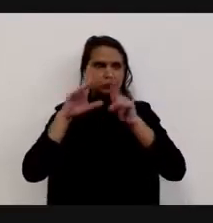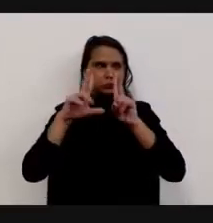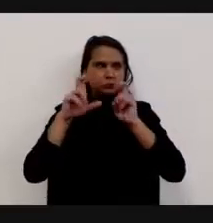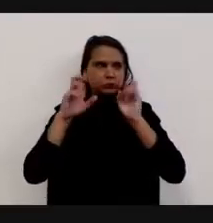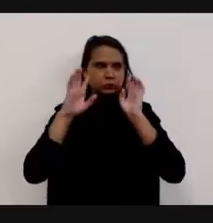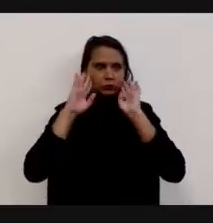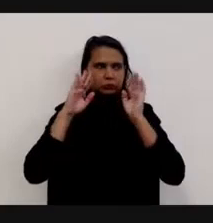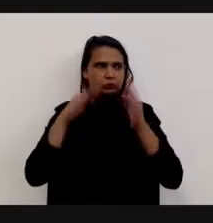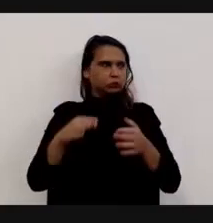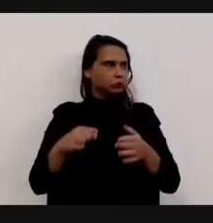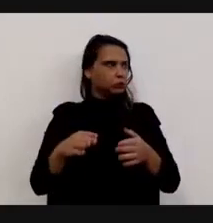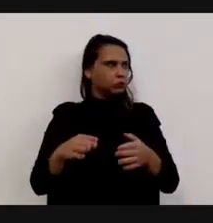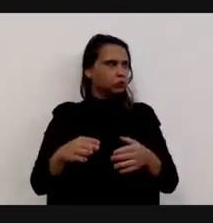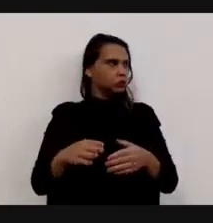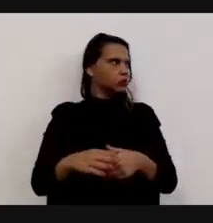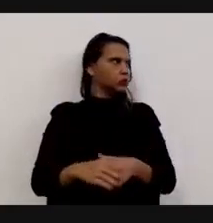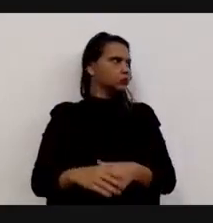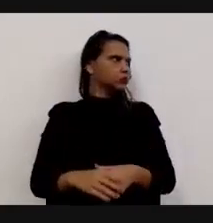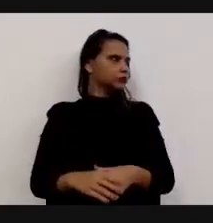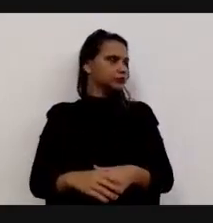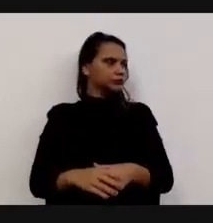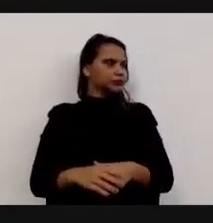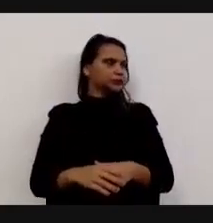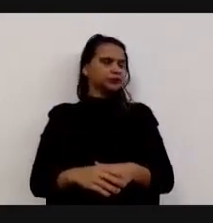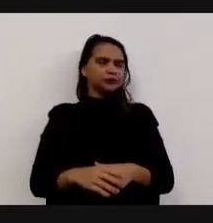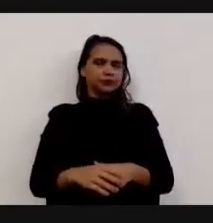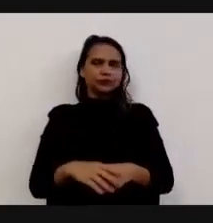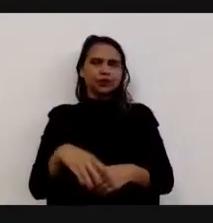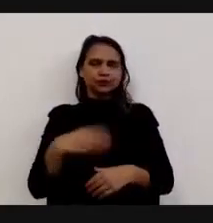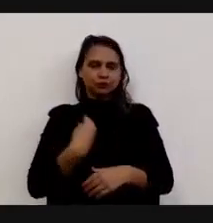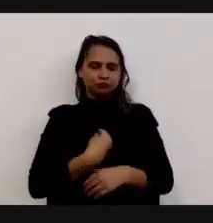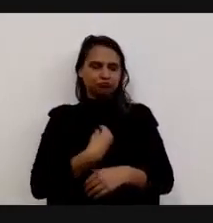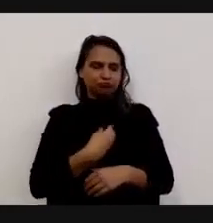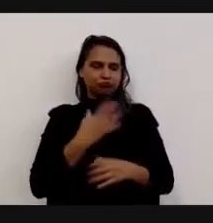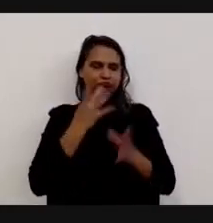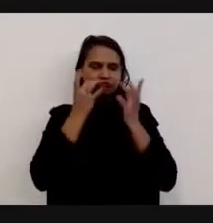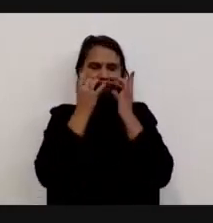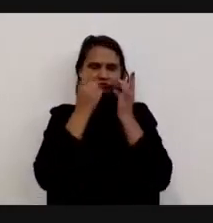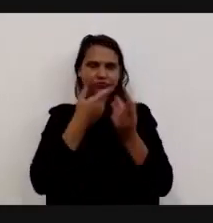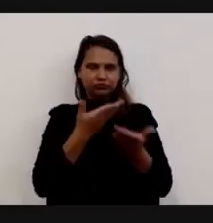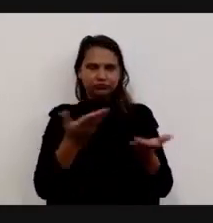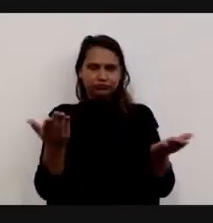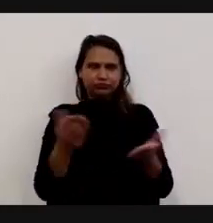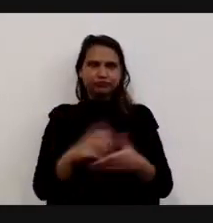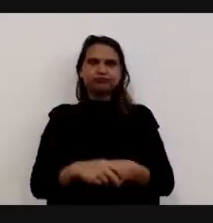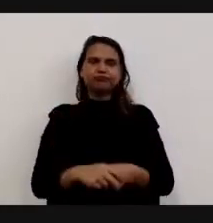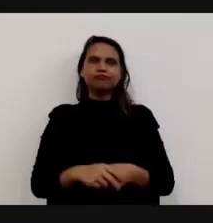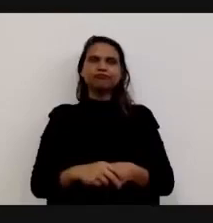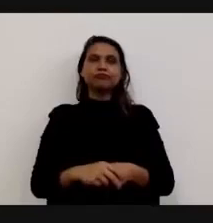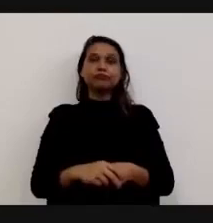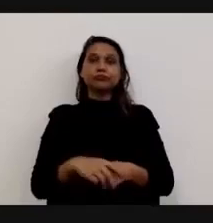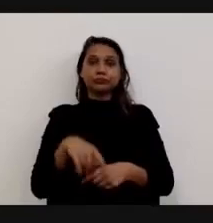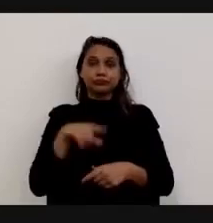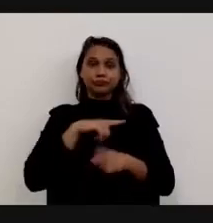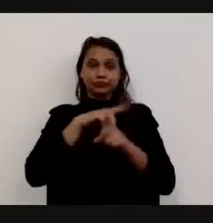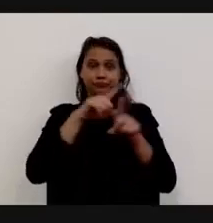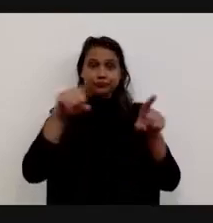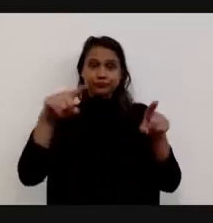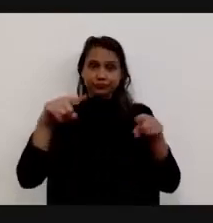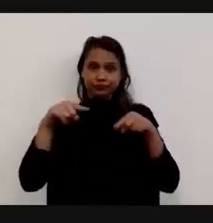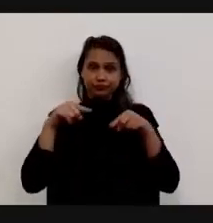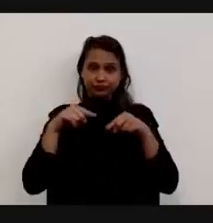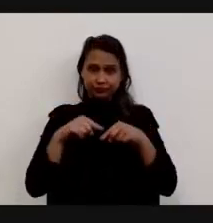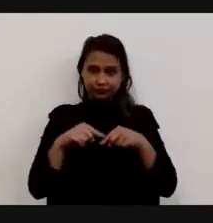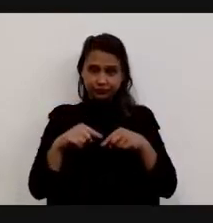Bom, como que é o nome dela? Desculpa. Terezinha. Terezinha. Está aqui presente conosco. Terezinha. Então, as salas de